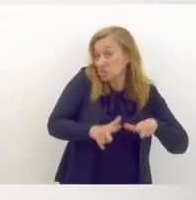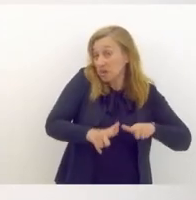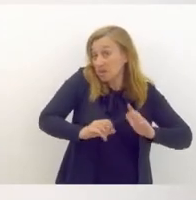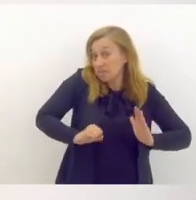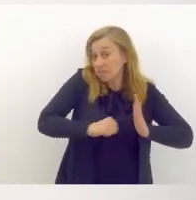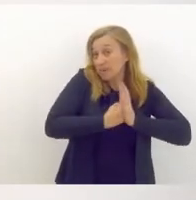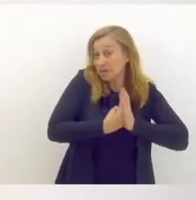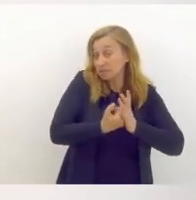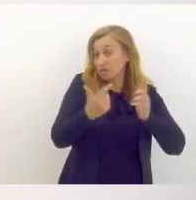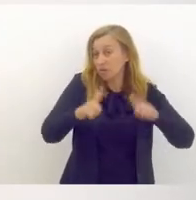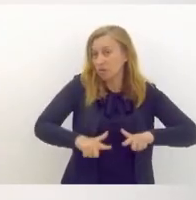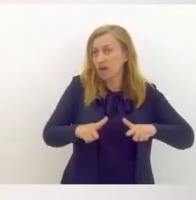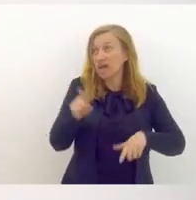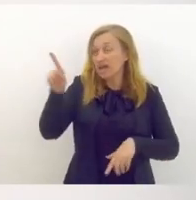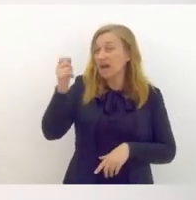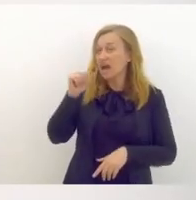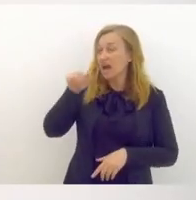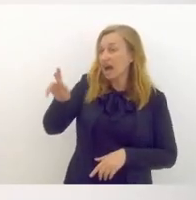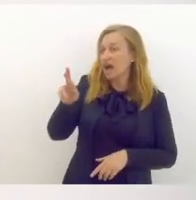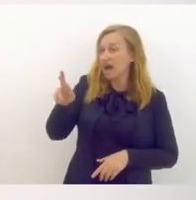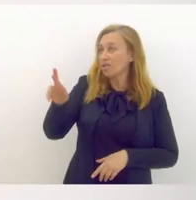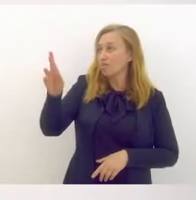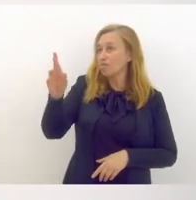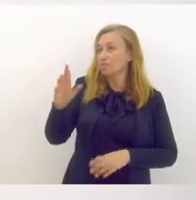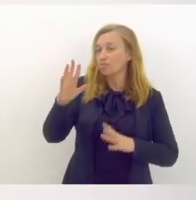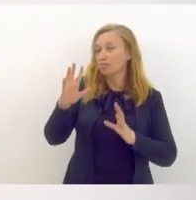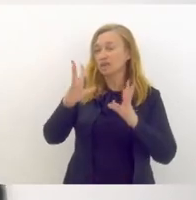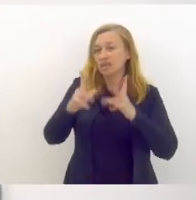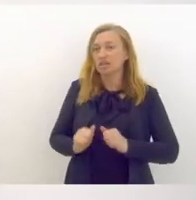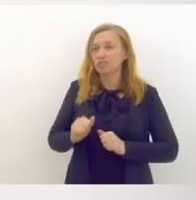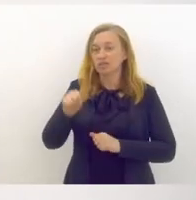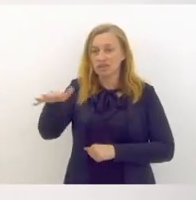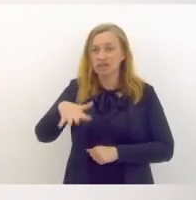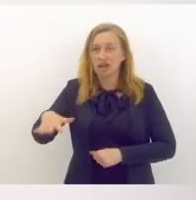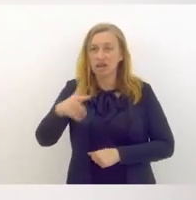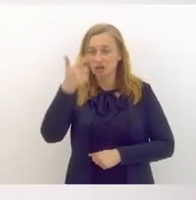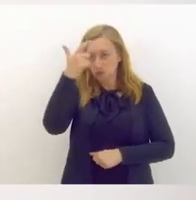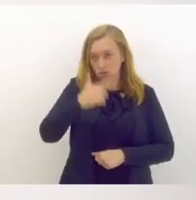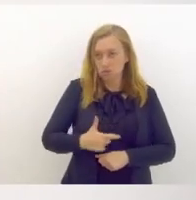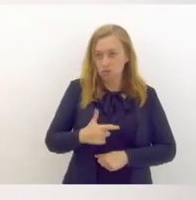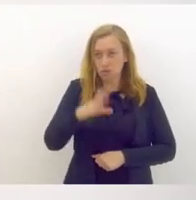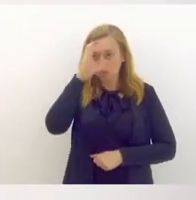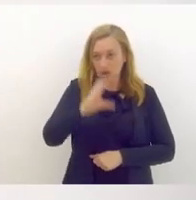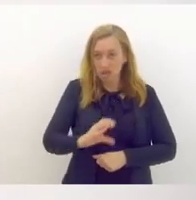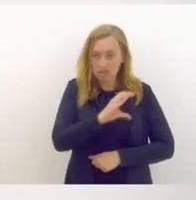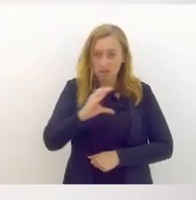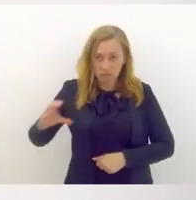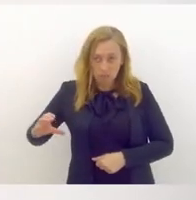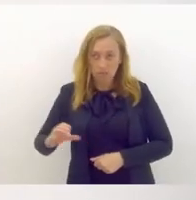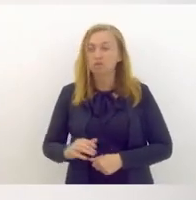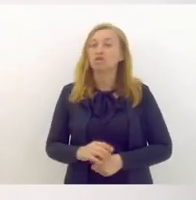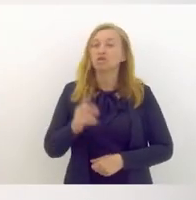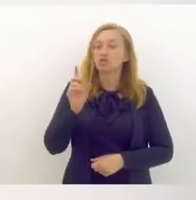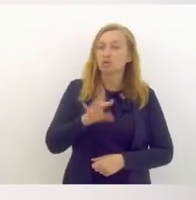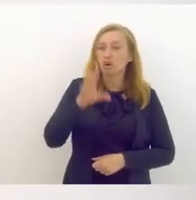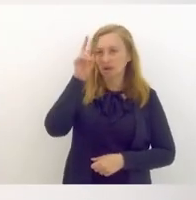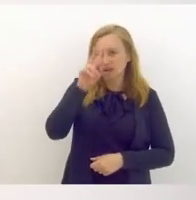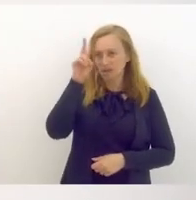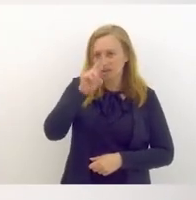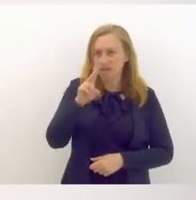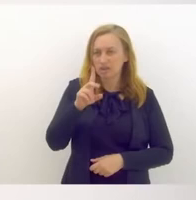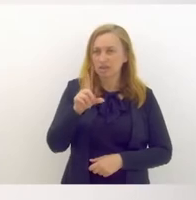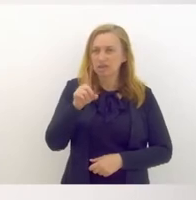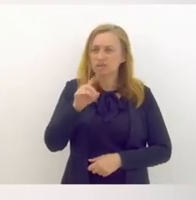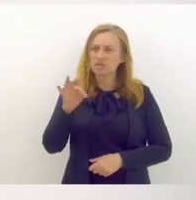a gente respira um pouco de ar nessa área. Então, eu quero, eu sou cristão, católico, ecumênico, só lembrar uma coisa. A Diocese de